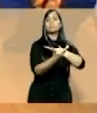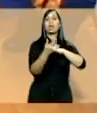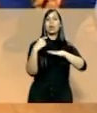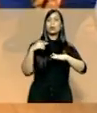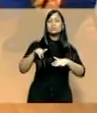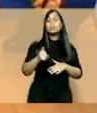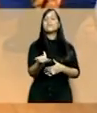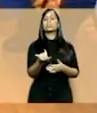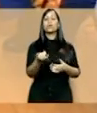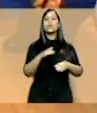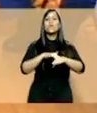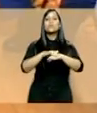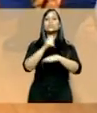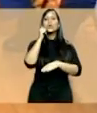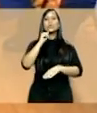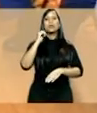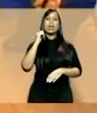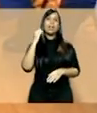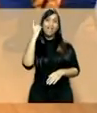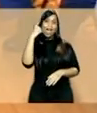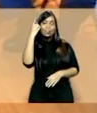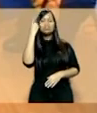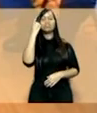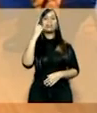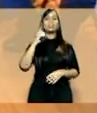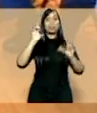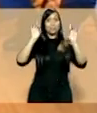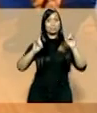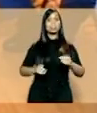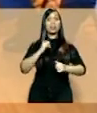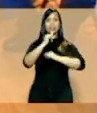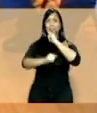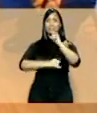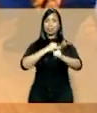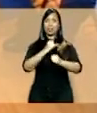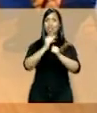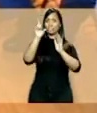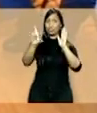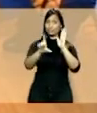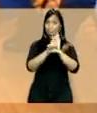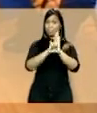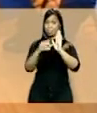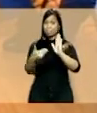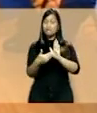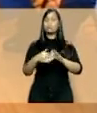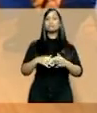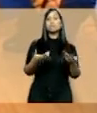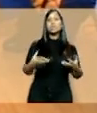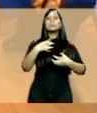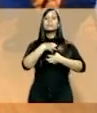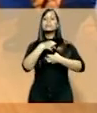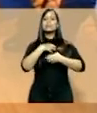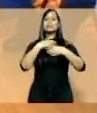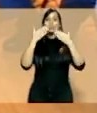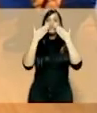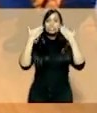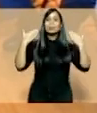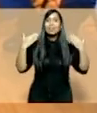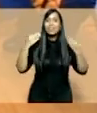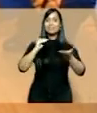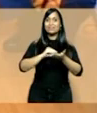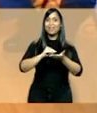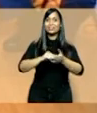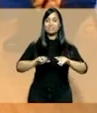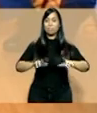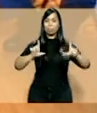com uma advogada que é especialista em direito digital. Então, a gente começou conversando justamente dessa sensação de anonimato e que ela fala pra gente